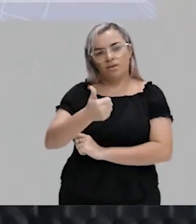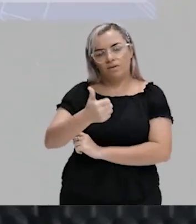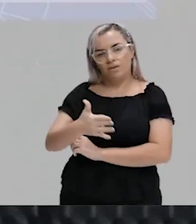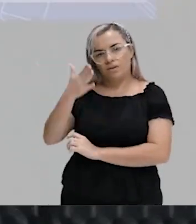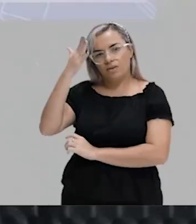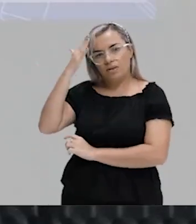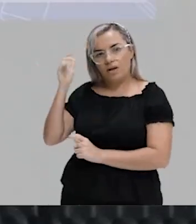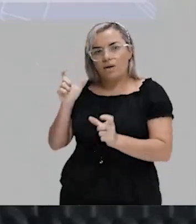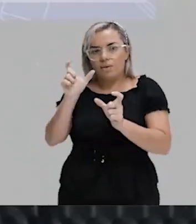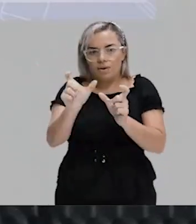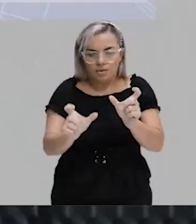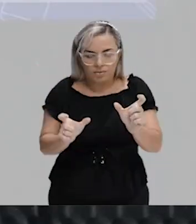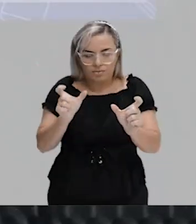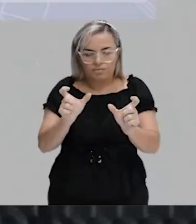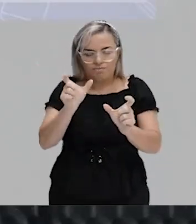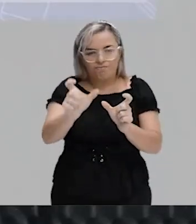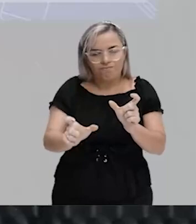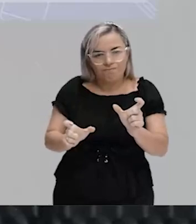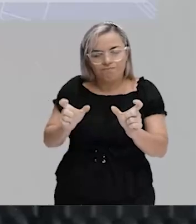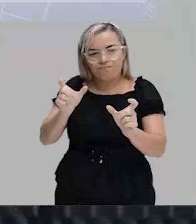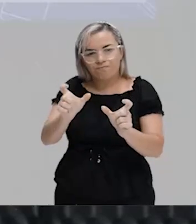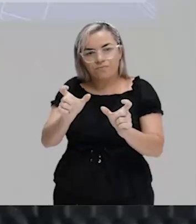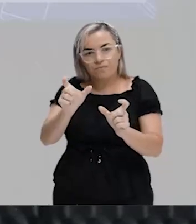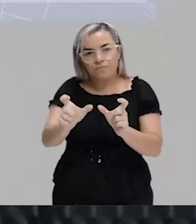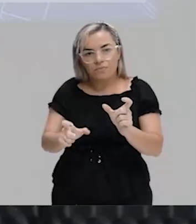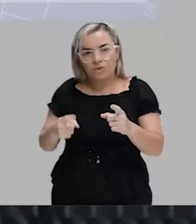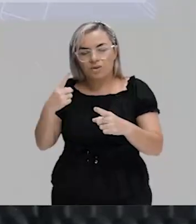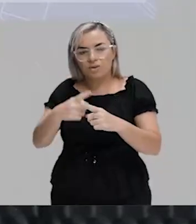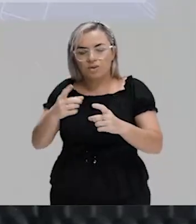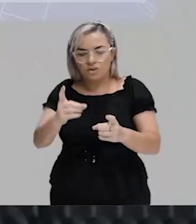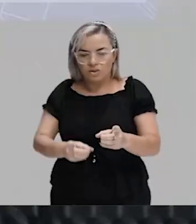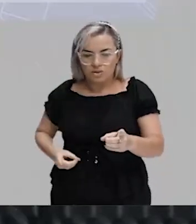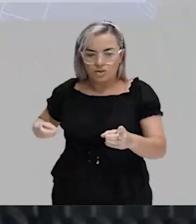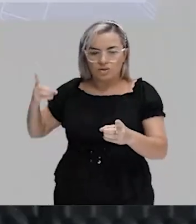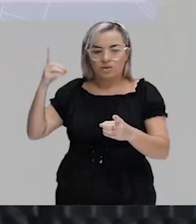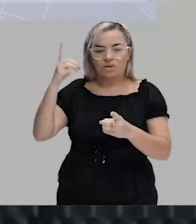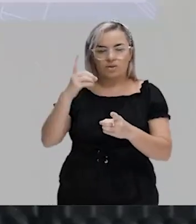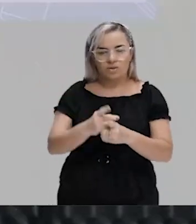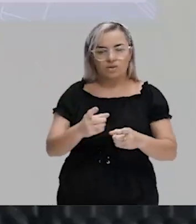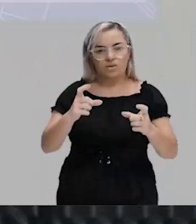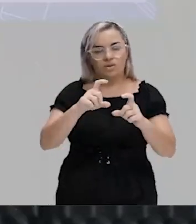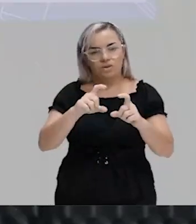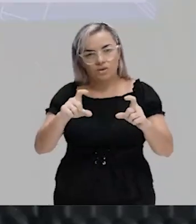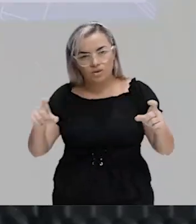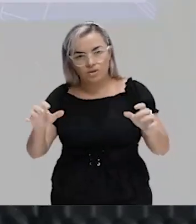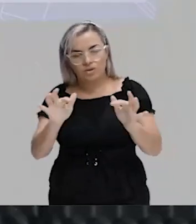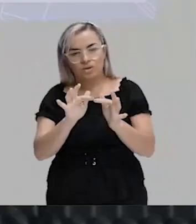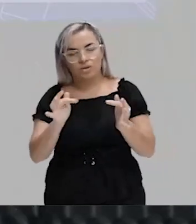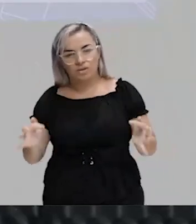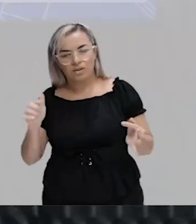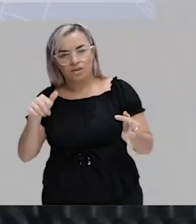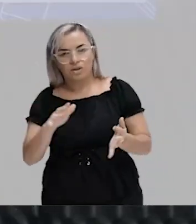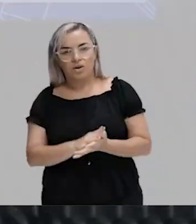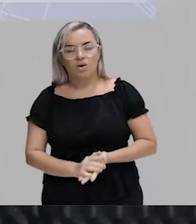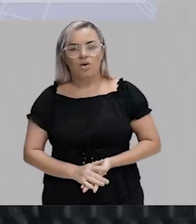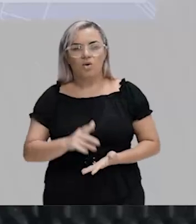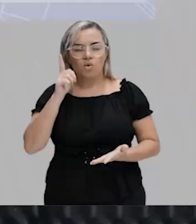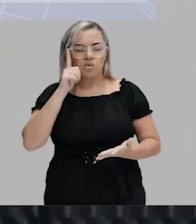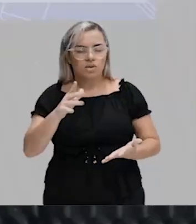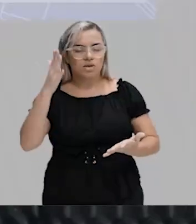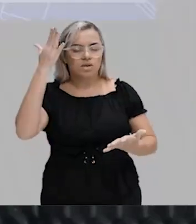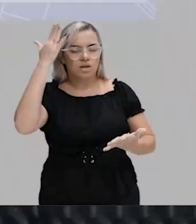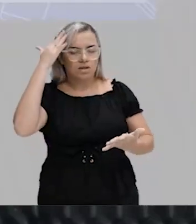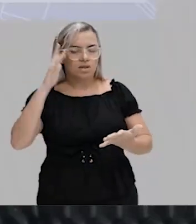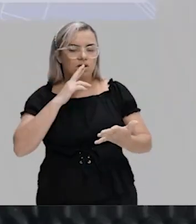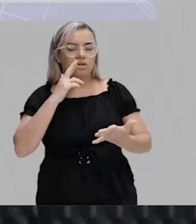dominem a morfologia, para quando vocês encontrarem as questões de sintaxe, vocês também conseguirem resolver. No